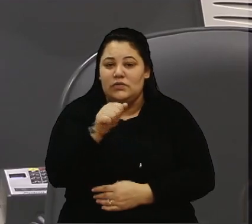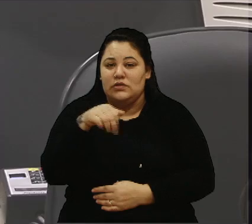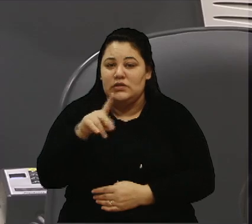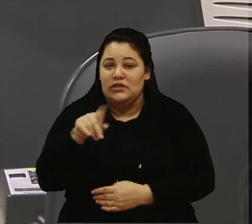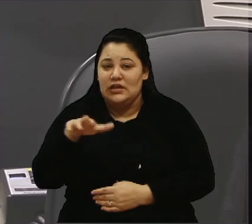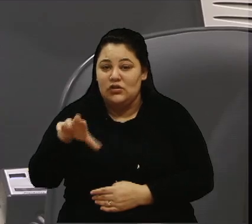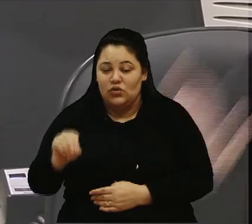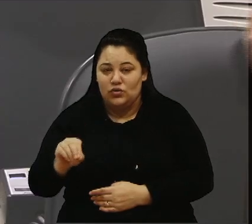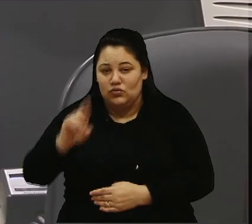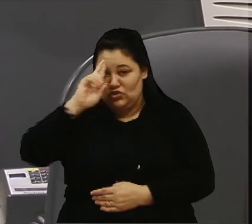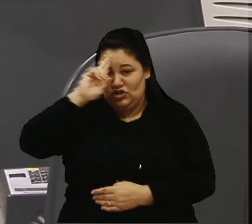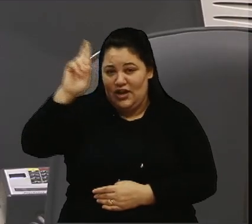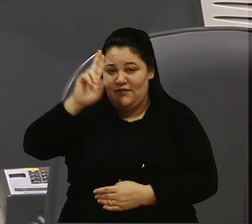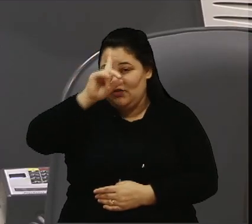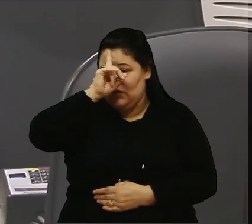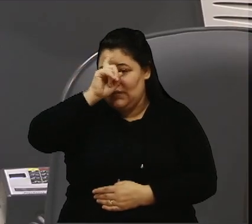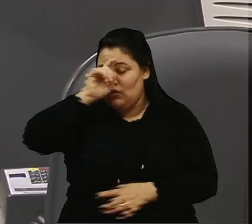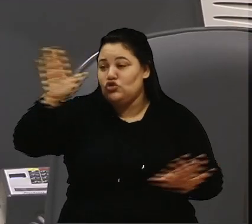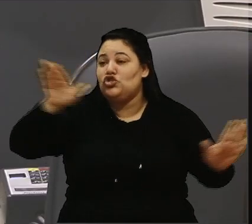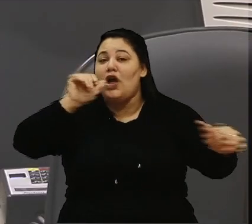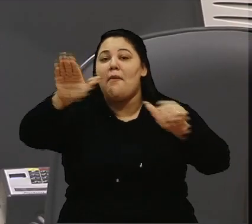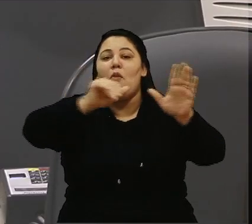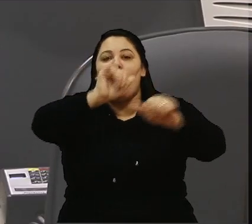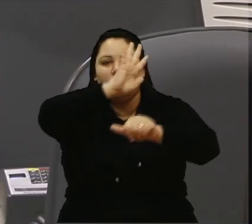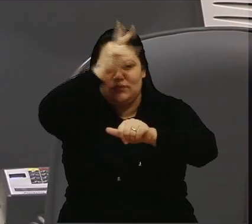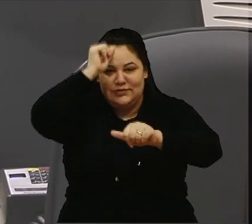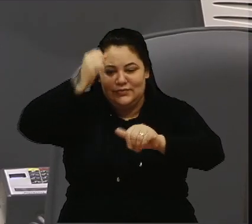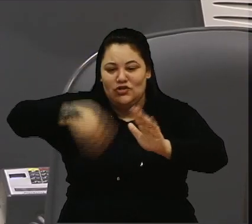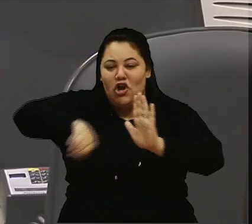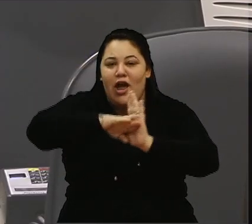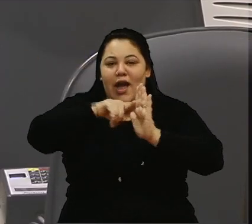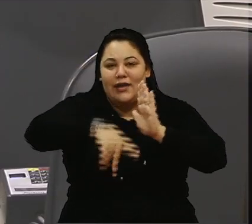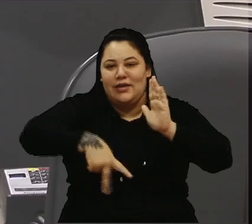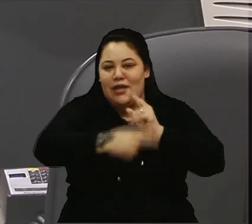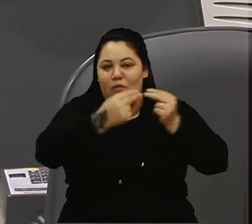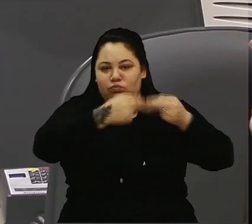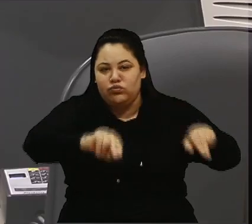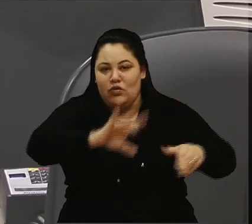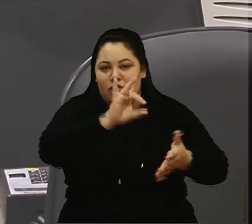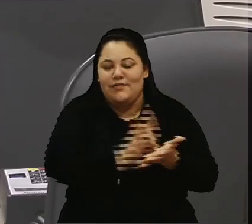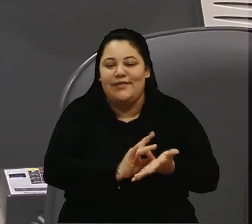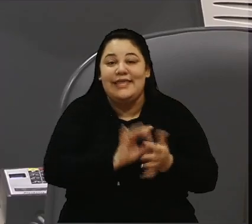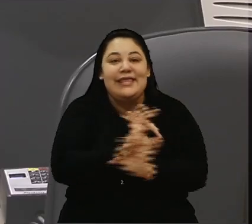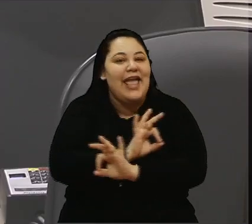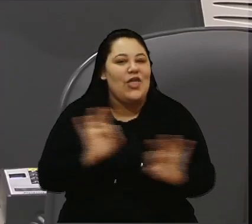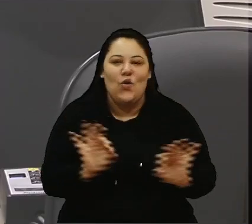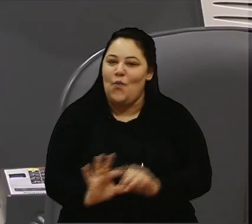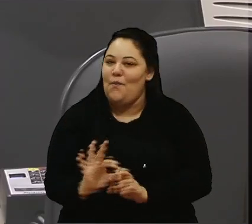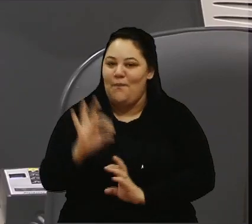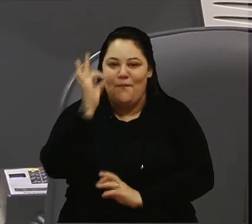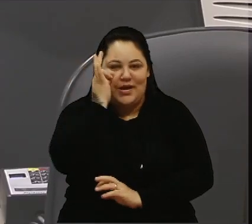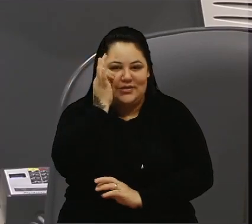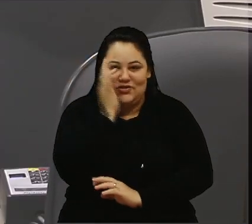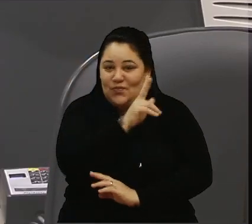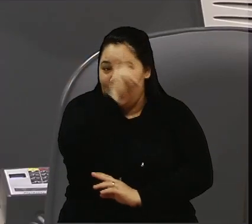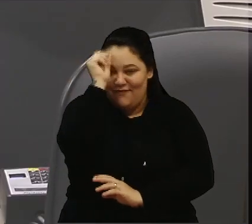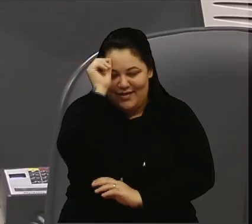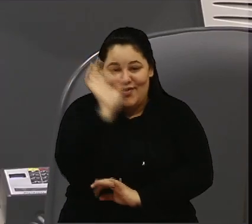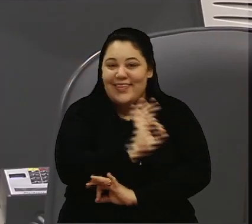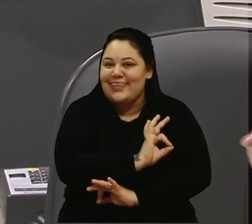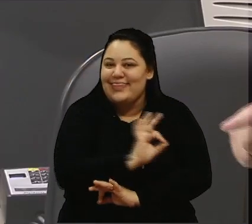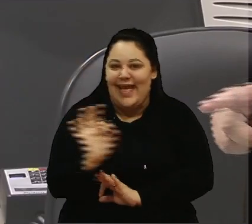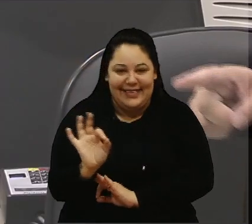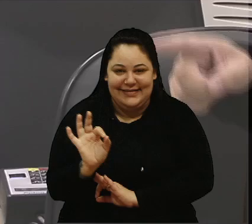diretor do hospital, convocou os municípios para virem para Caxias para a inauguração. Não veio nenhum prefeito,